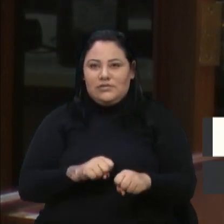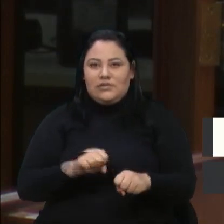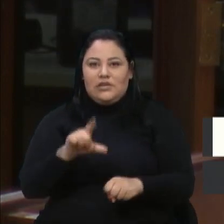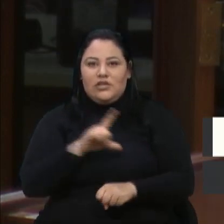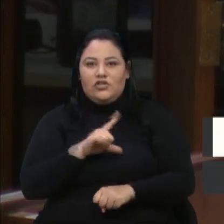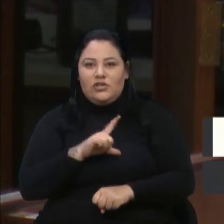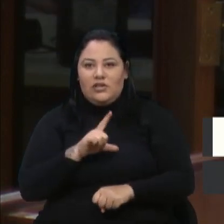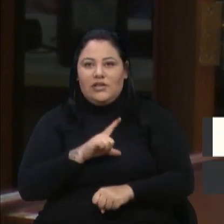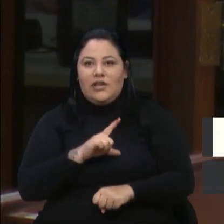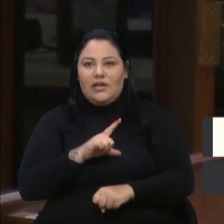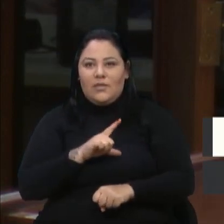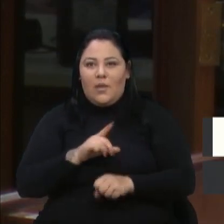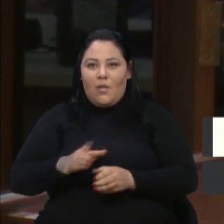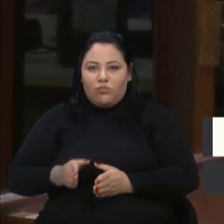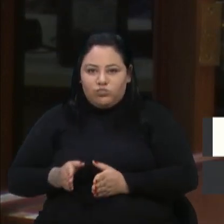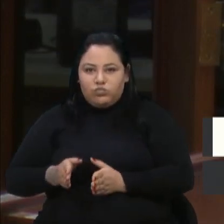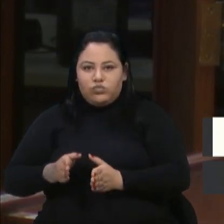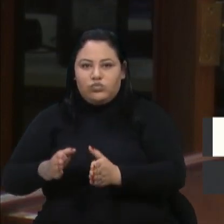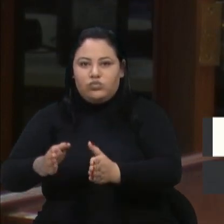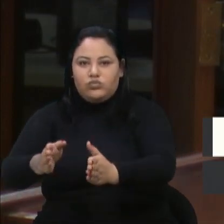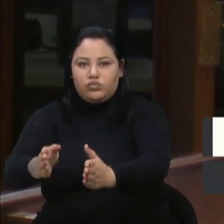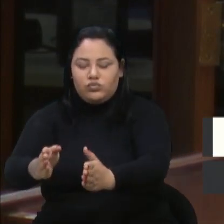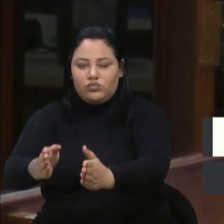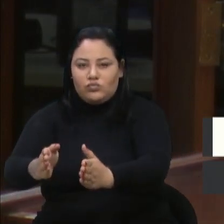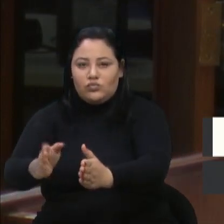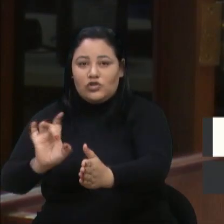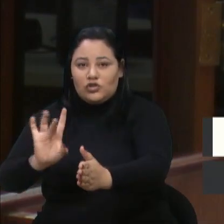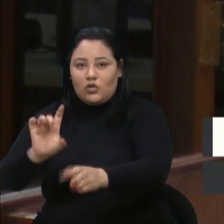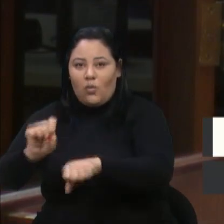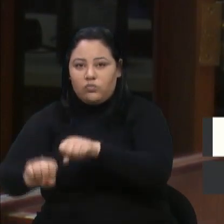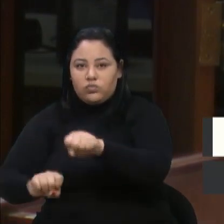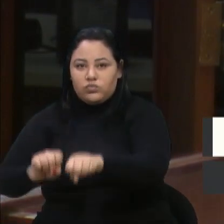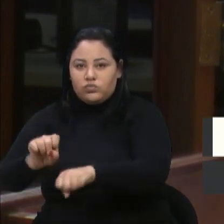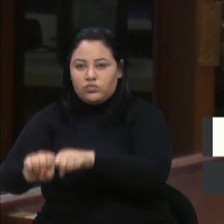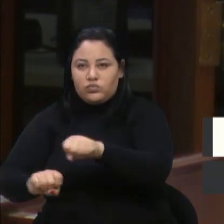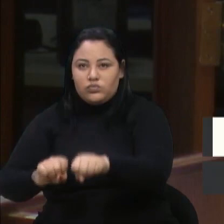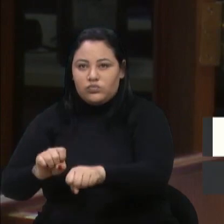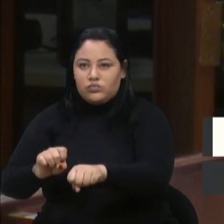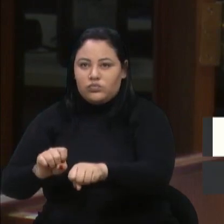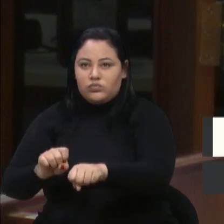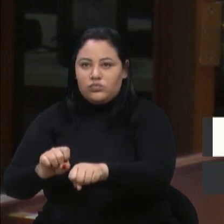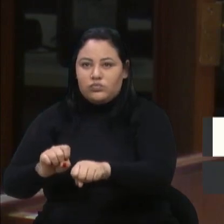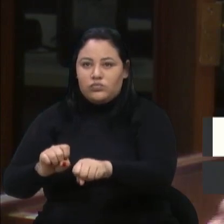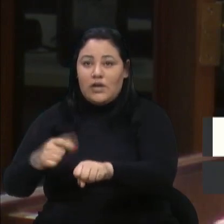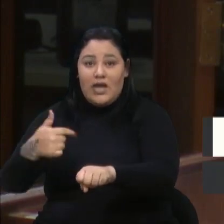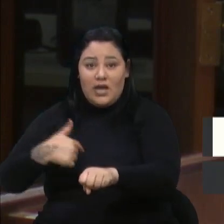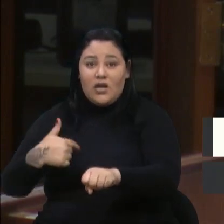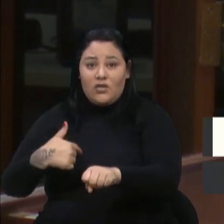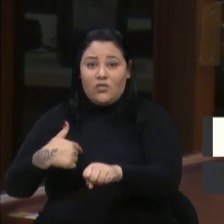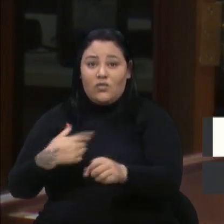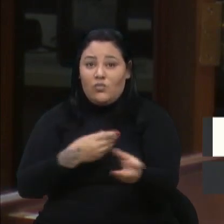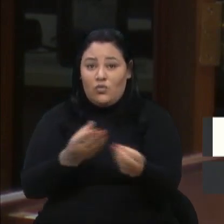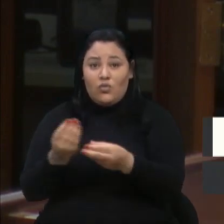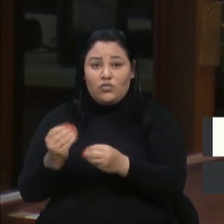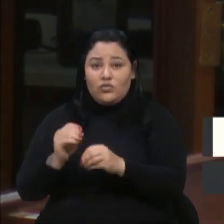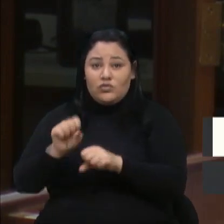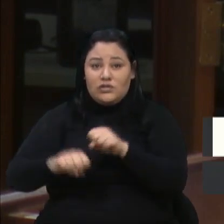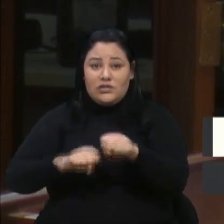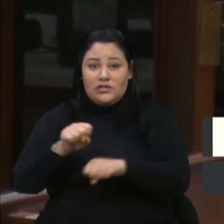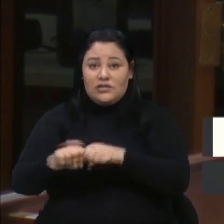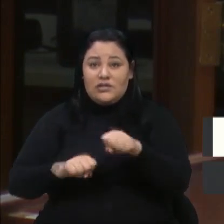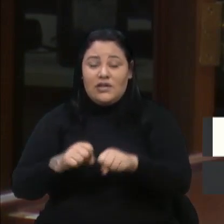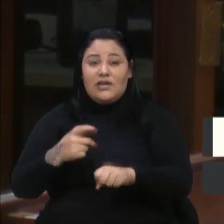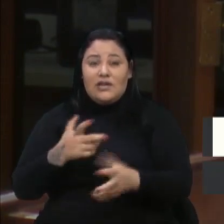malha cicloviária. Por muitos anos, eu e muitos outros ciclistas, e aqui eu quero fazer uma fala em especial ao André